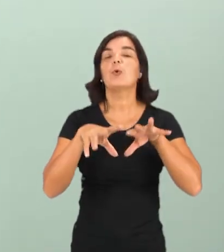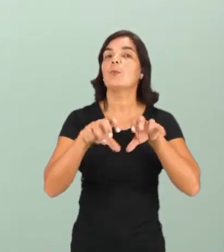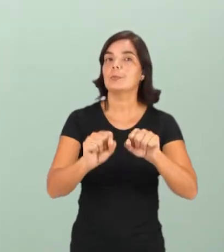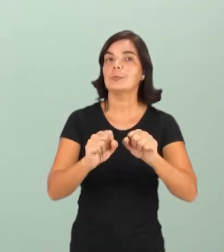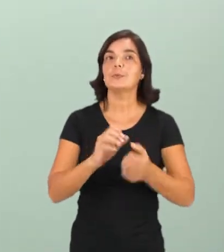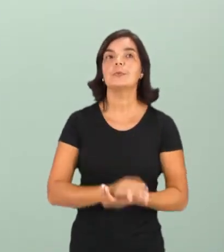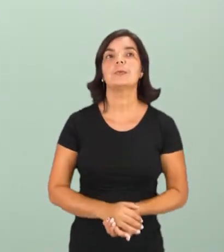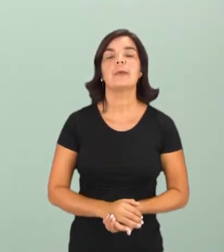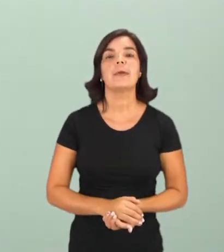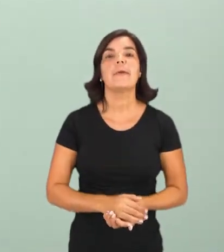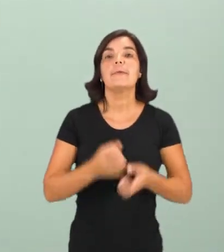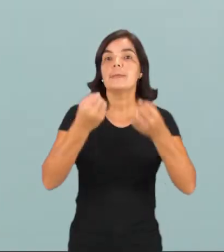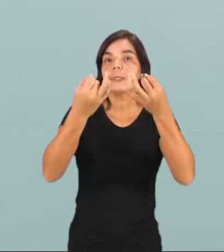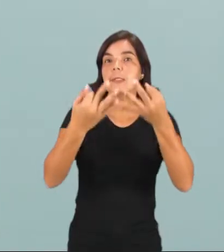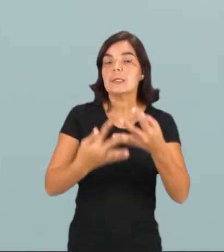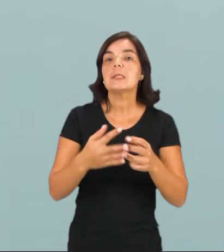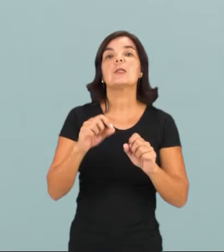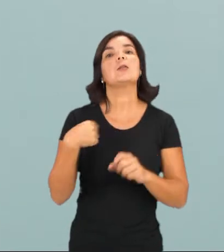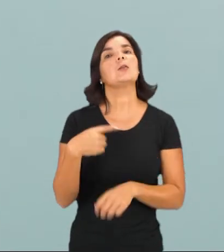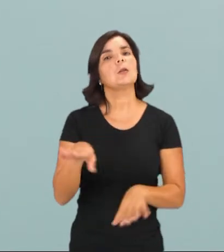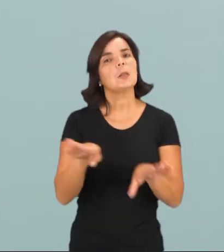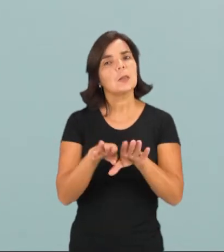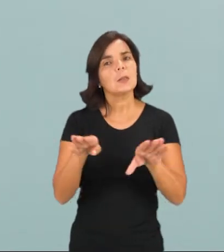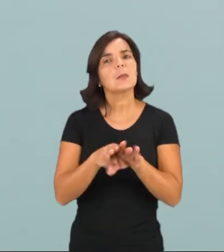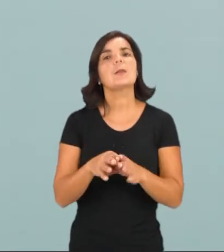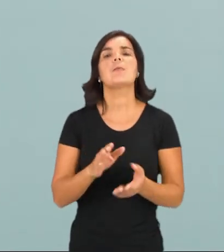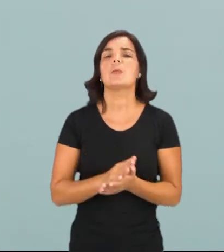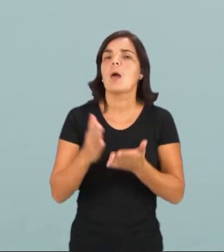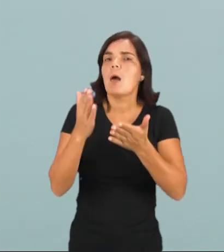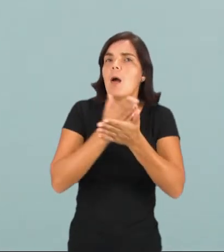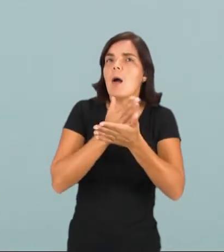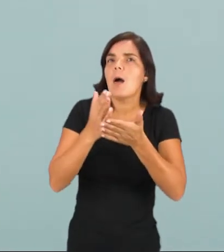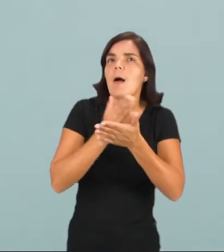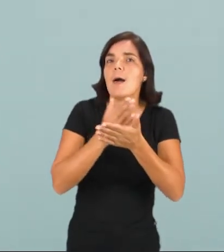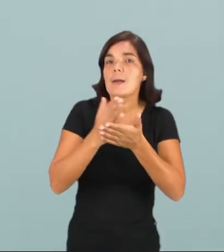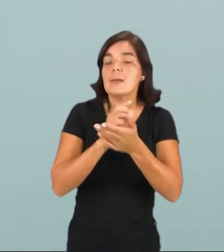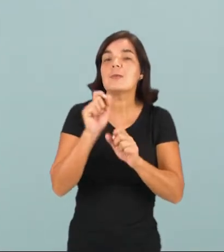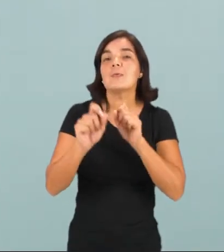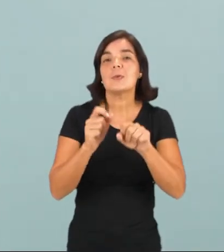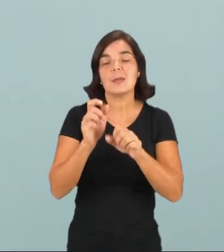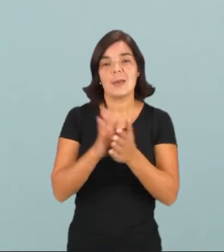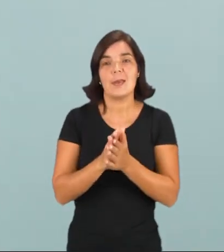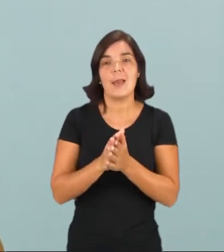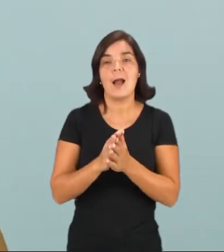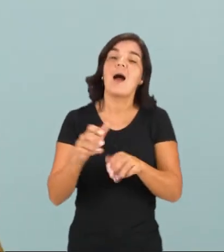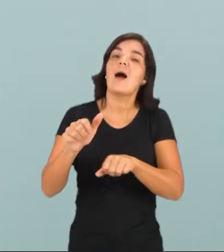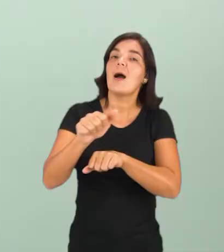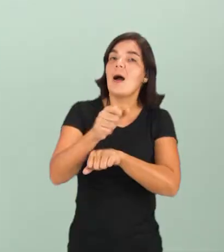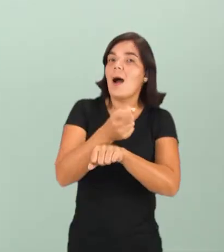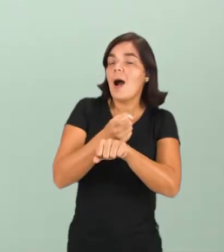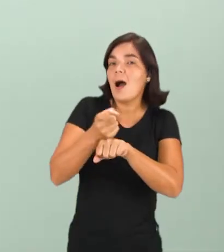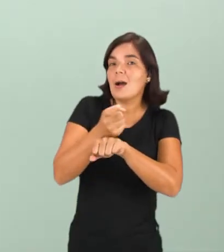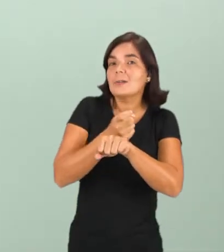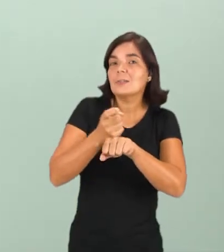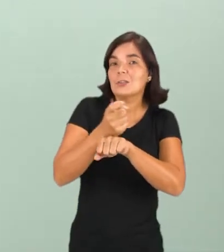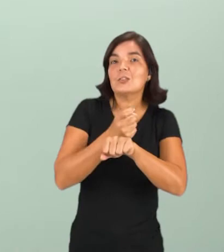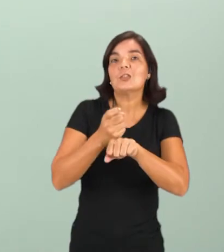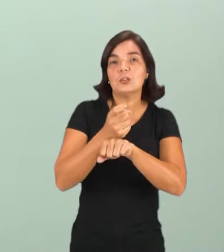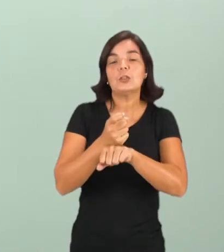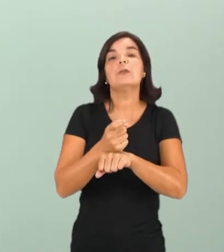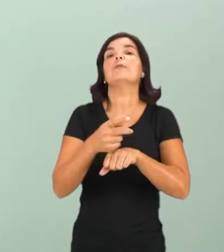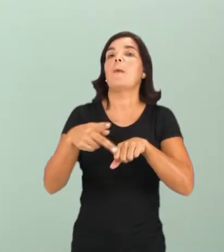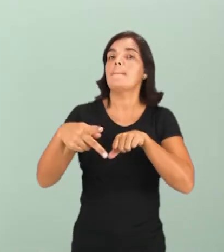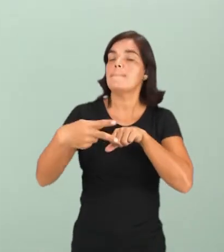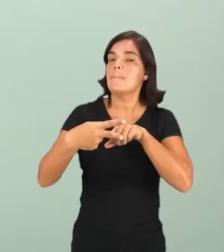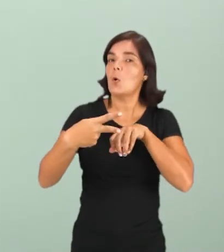possessivos, venho aqui falar para vocês que nós também temos alguns adjetivos possessivos. Isso ficará para uma outra aula, mas para